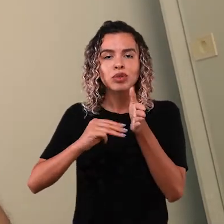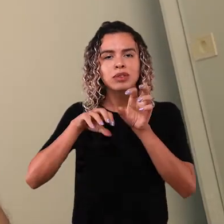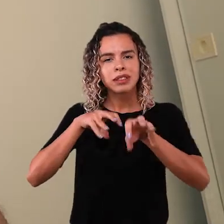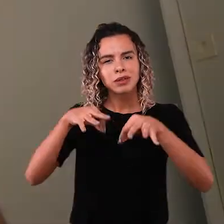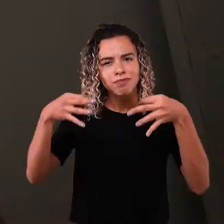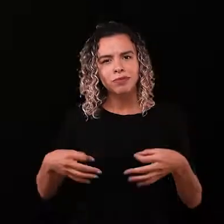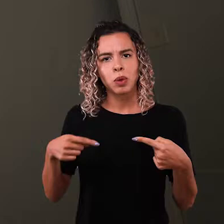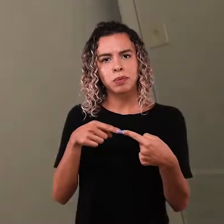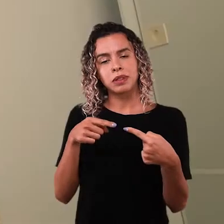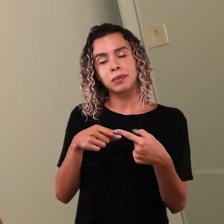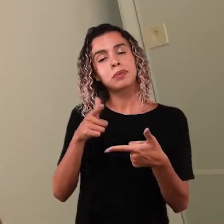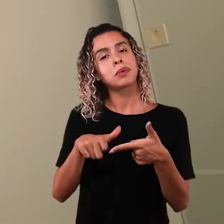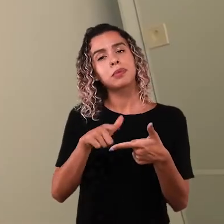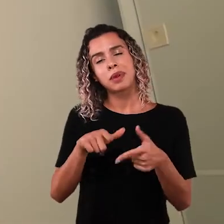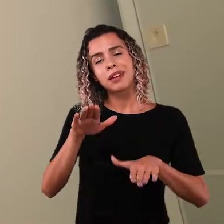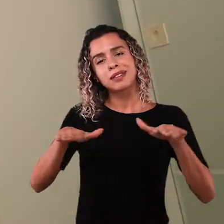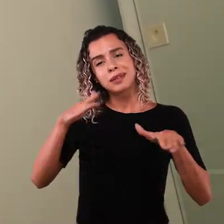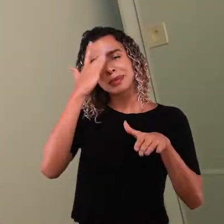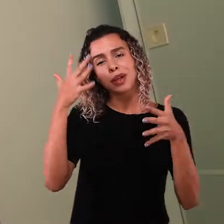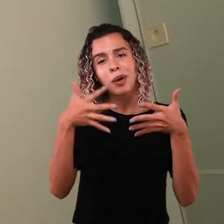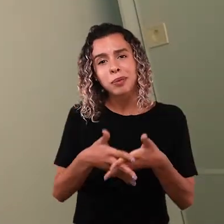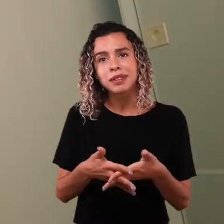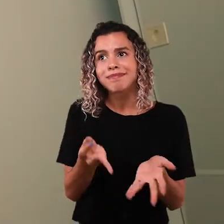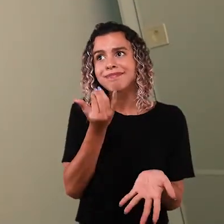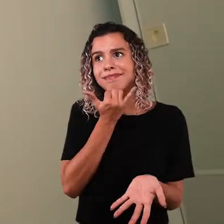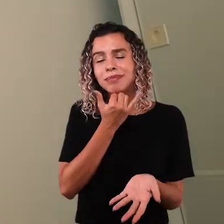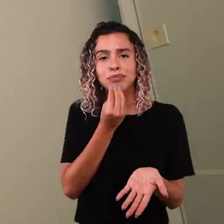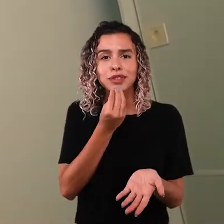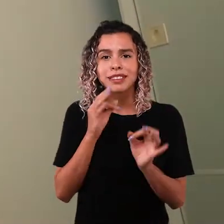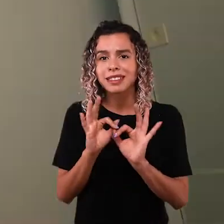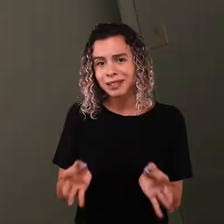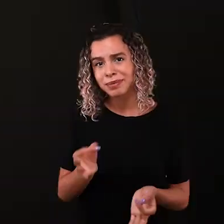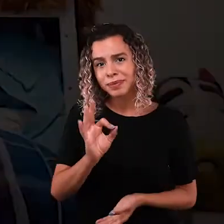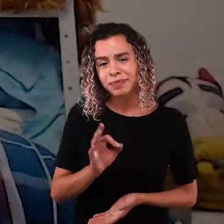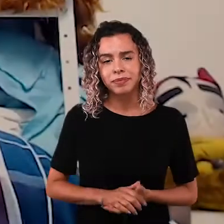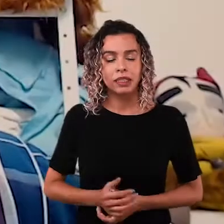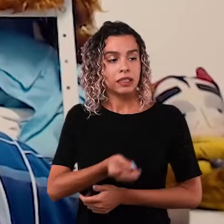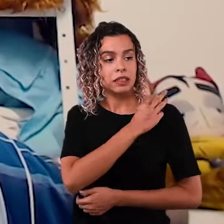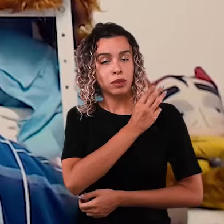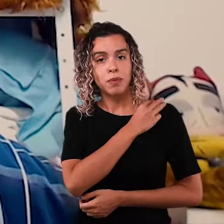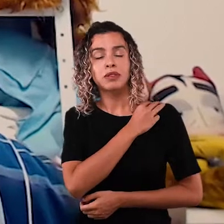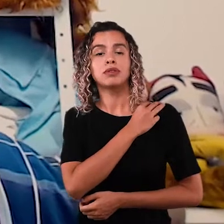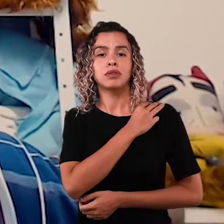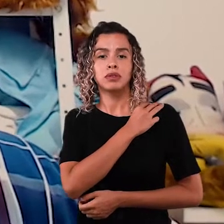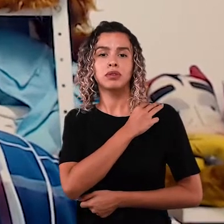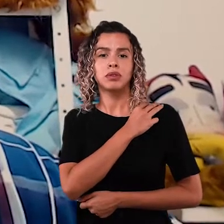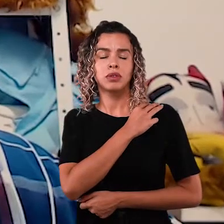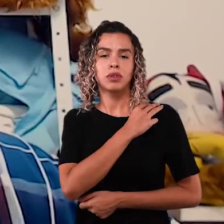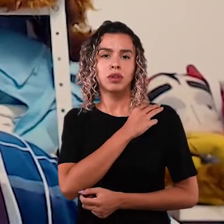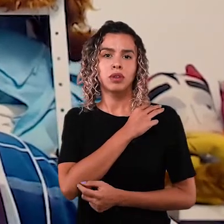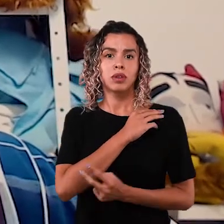de ensino adequada. O problema é que as pessoas complicam muito coisas que poderiam ser mais simples, né? No ensino médio eu tive